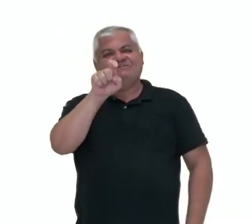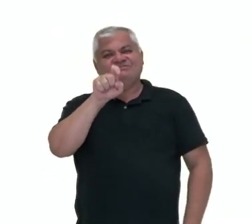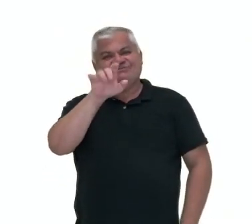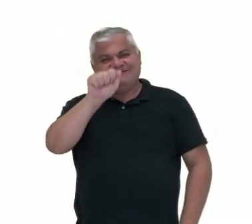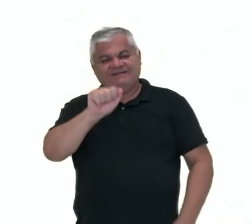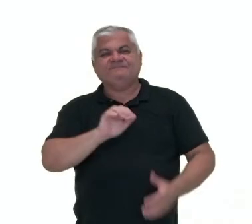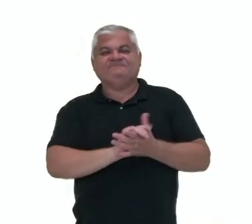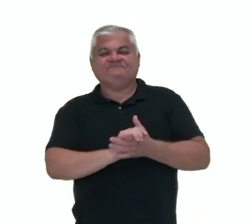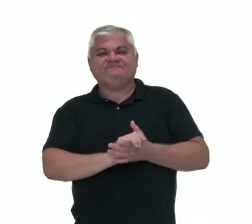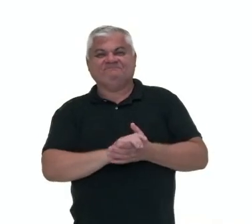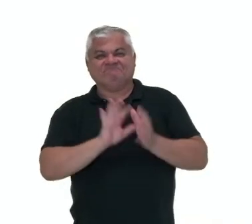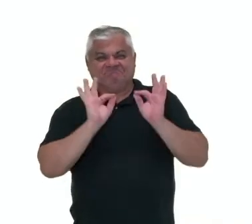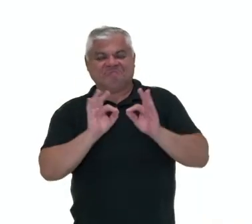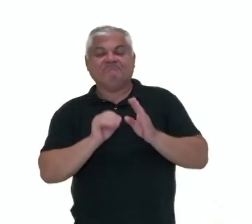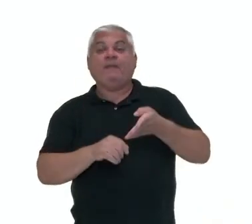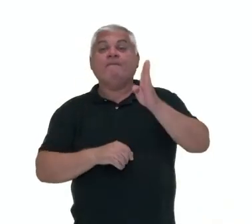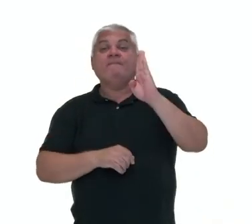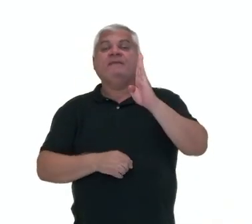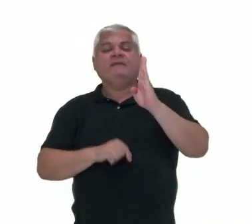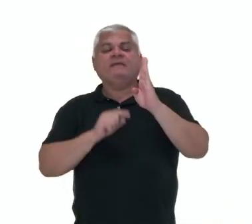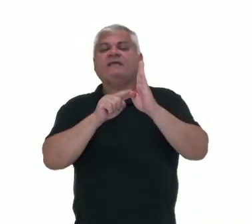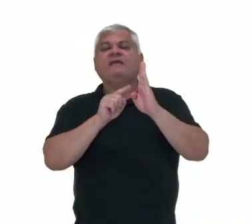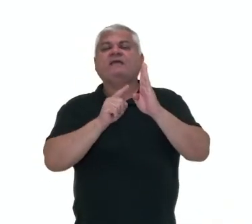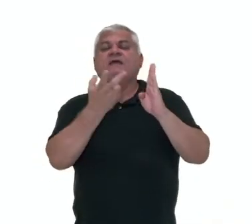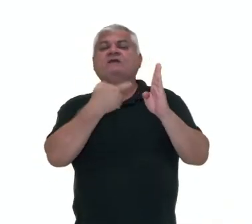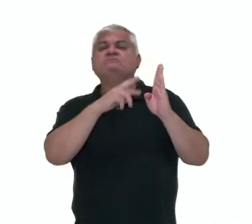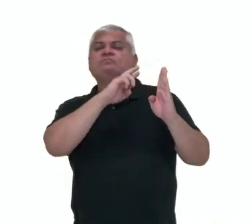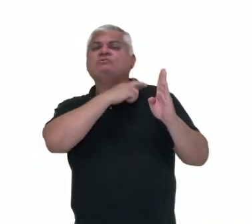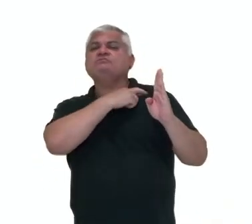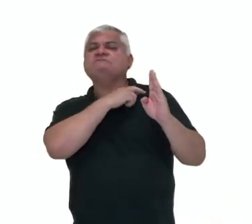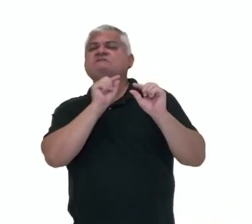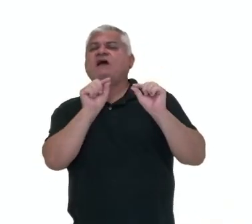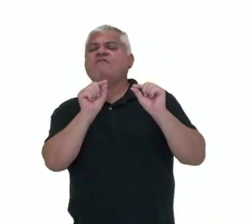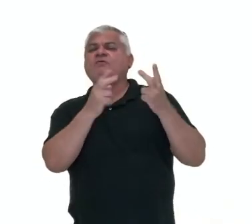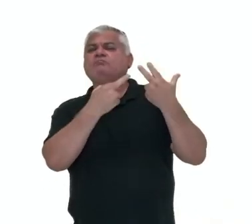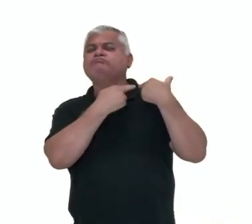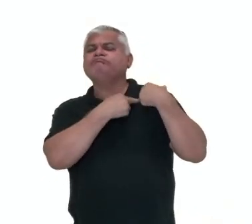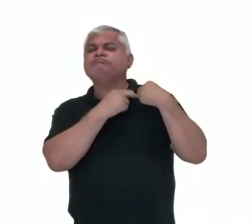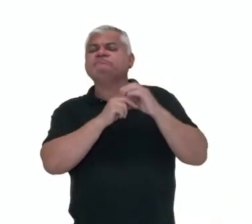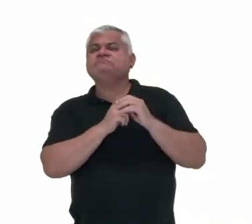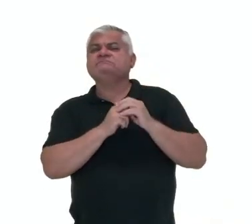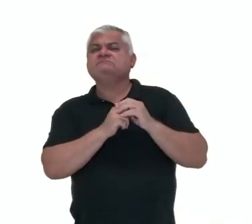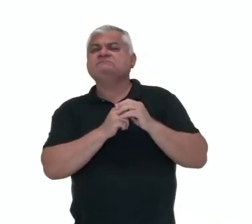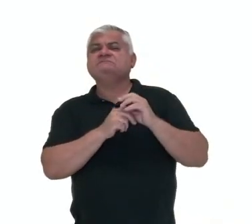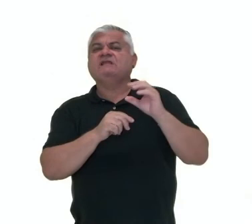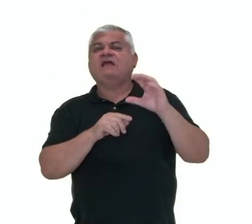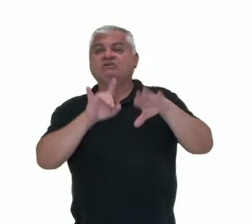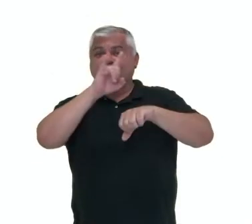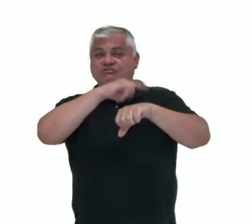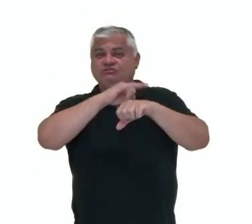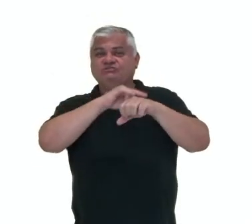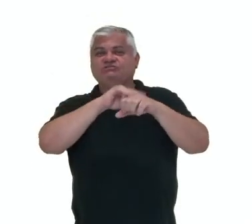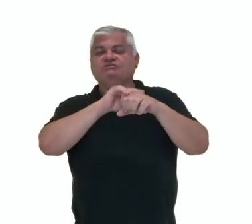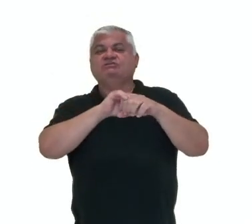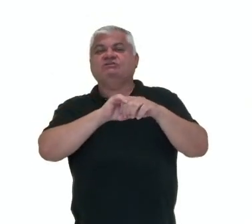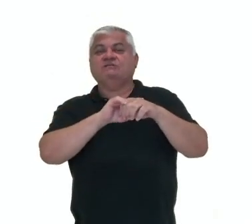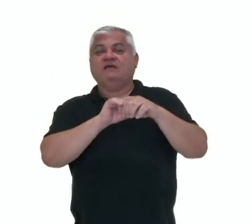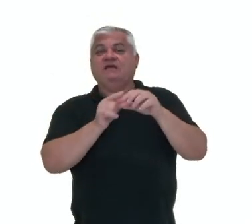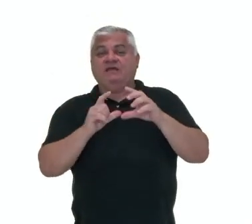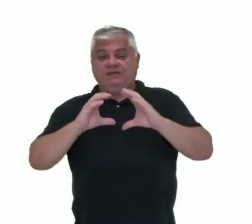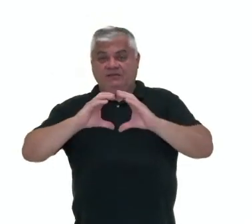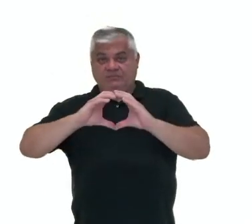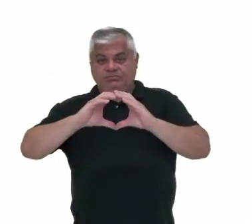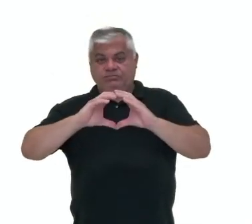urinária. Letra B, quem é responsável por conduzir a urina da